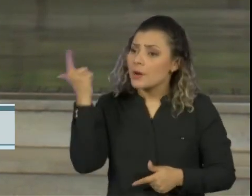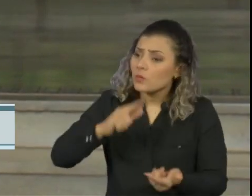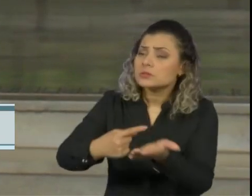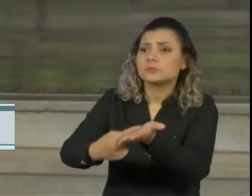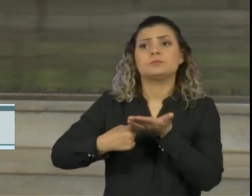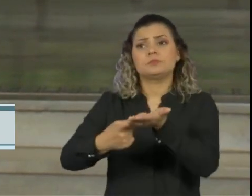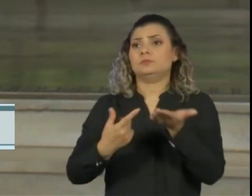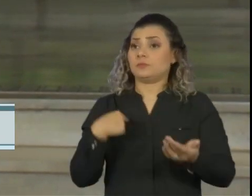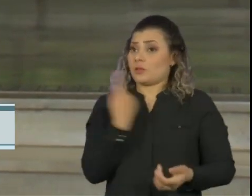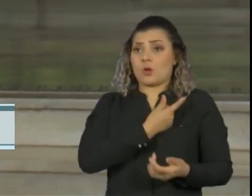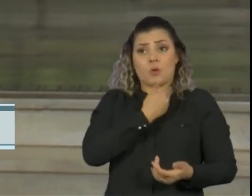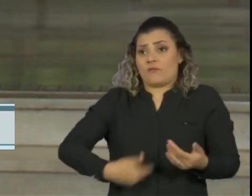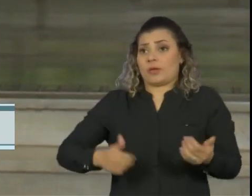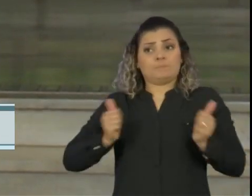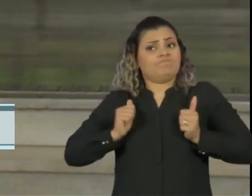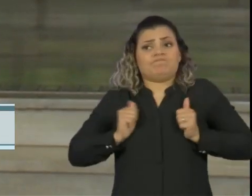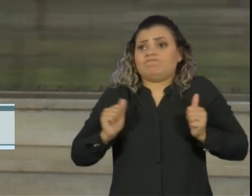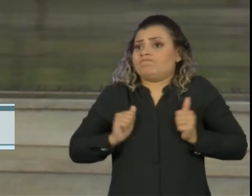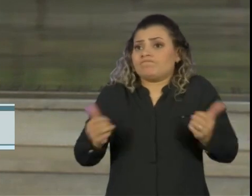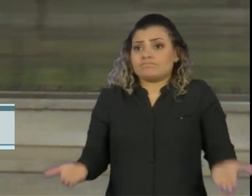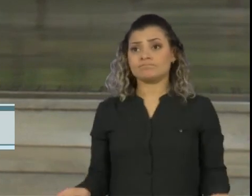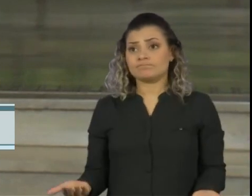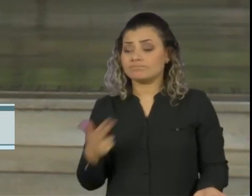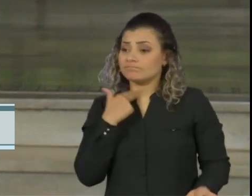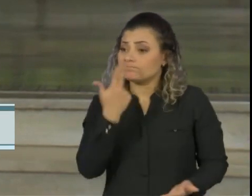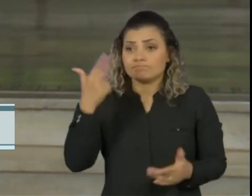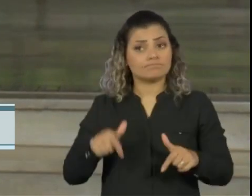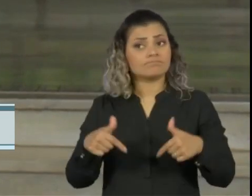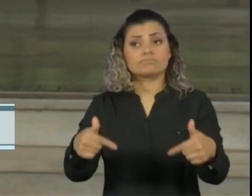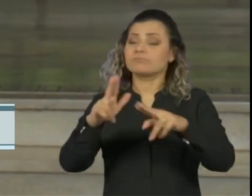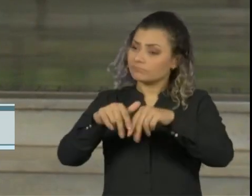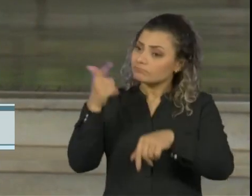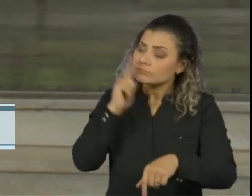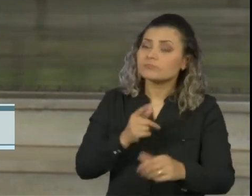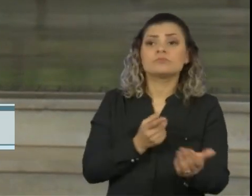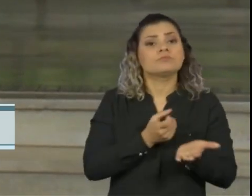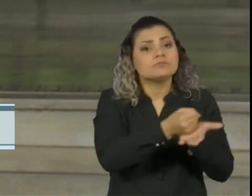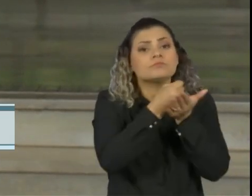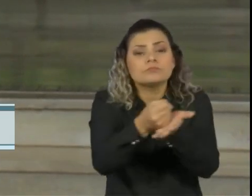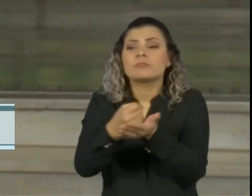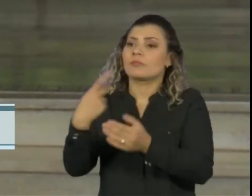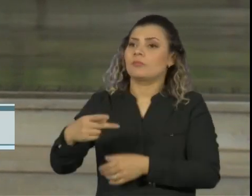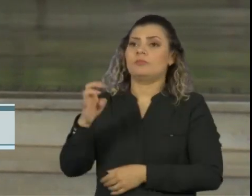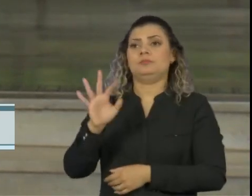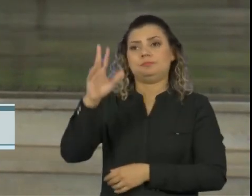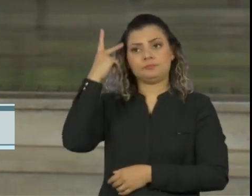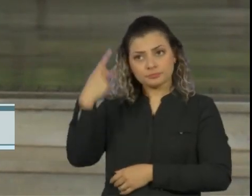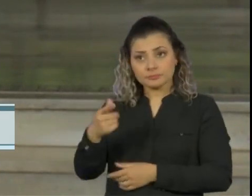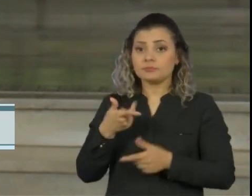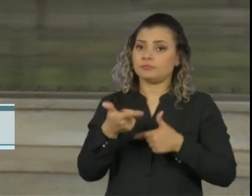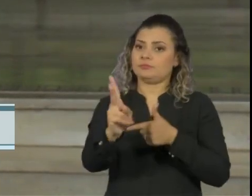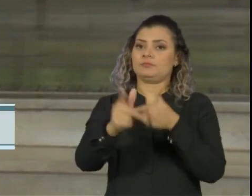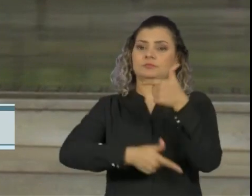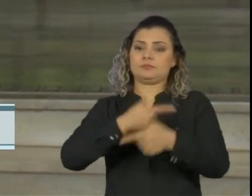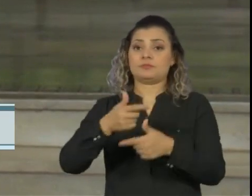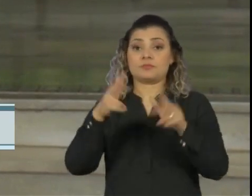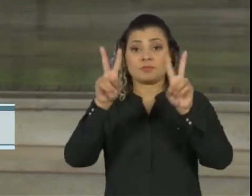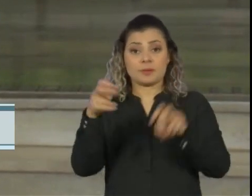ponto adequado de satisfação para que continuem a servir milhões de pessoas aqui em São Paulo. Sobre a